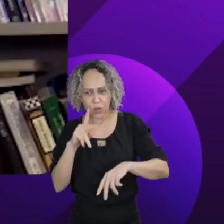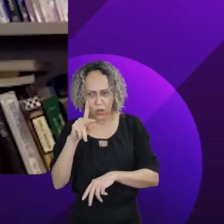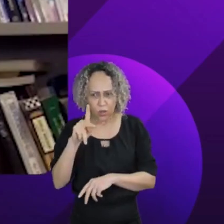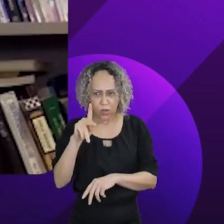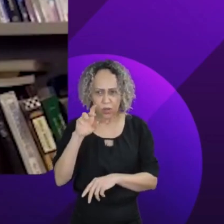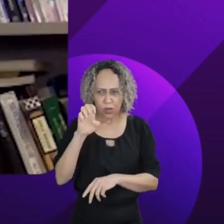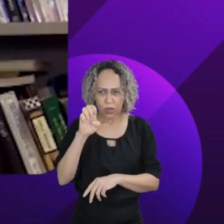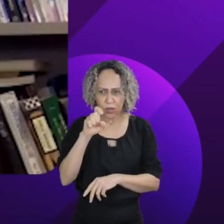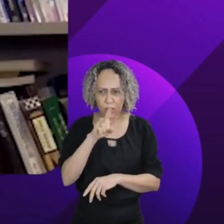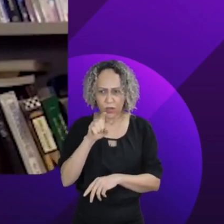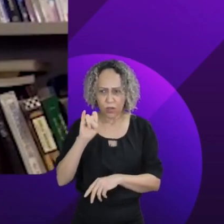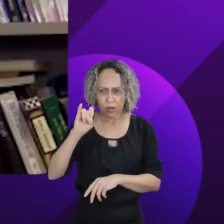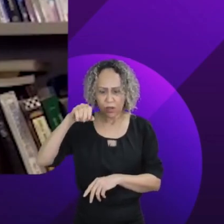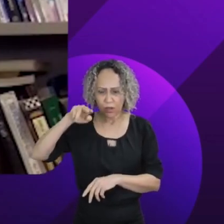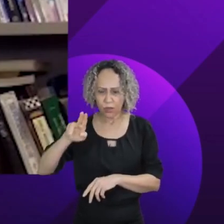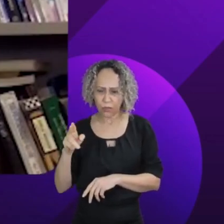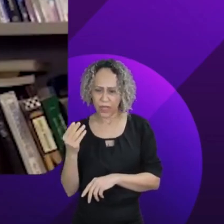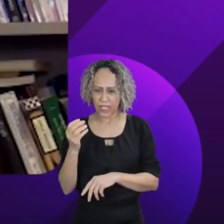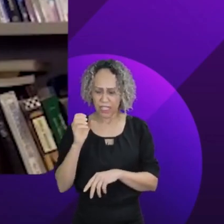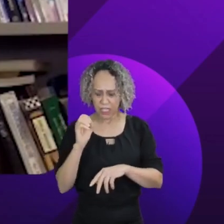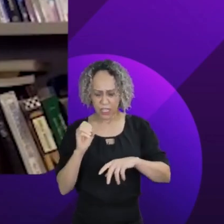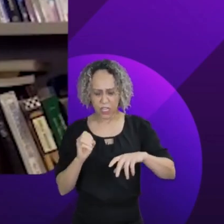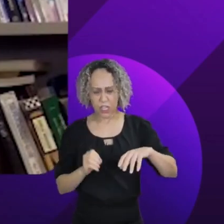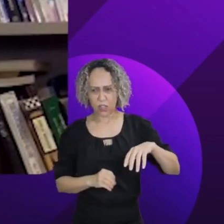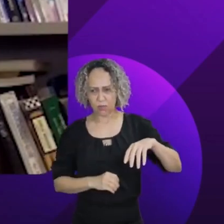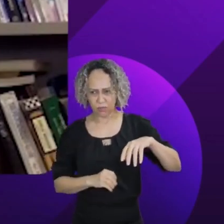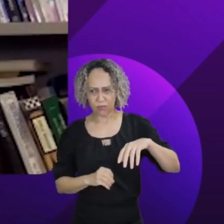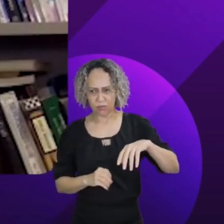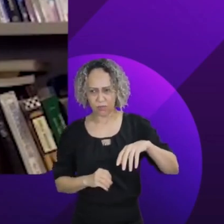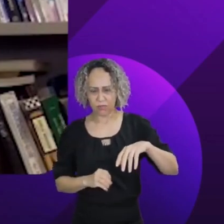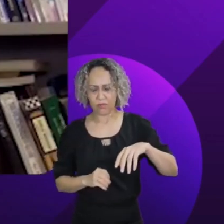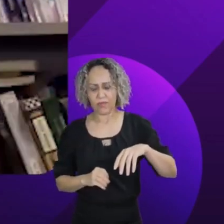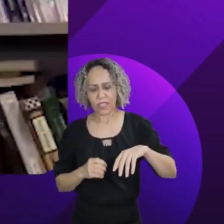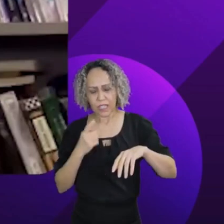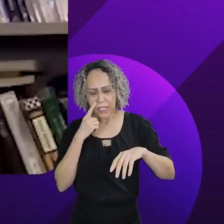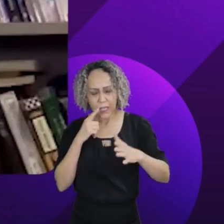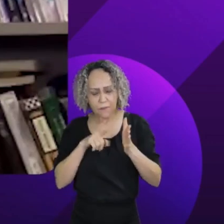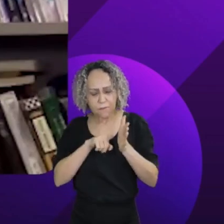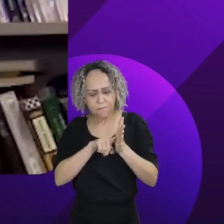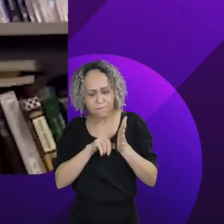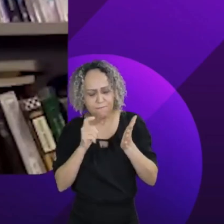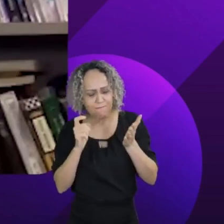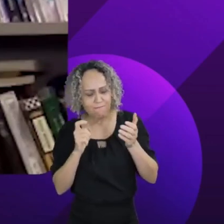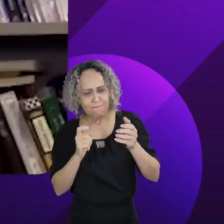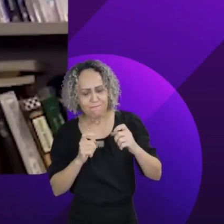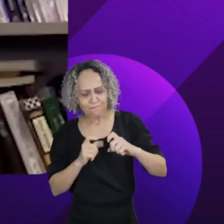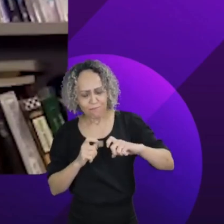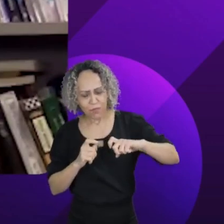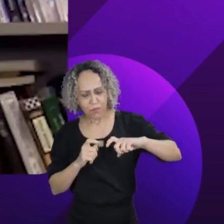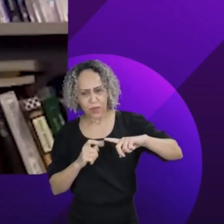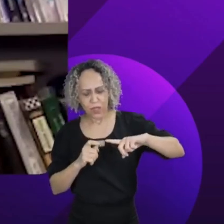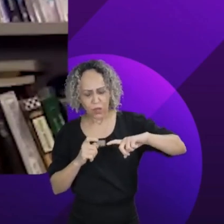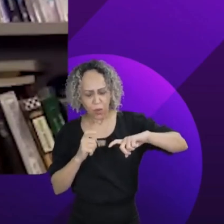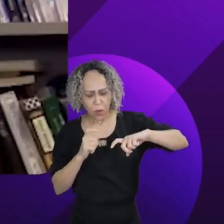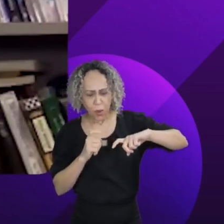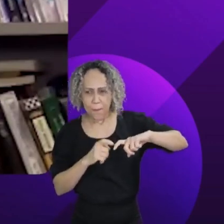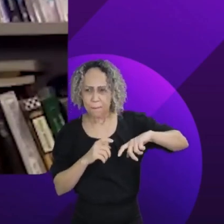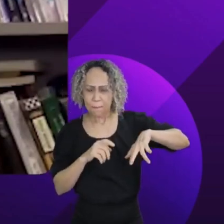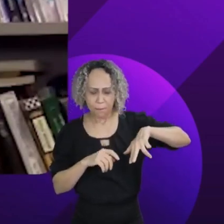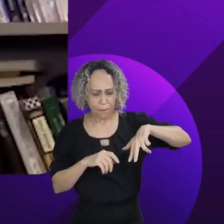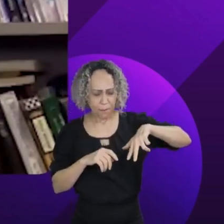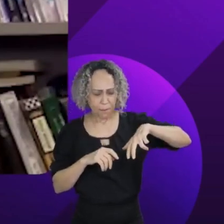anemia falciforme entre os recém-nascidos, para melhorar a qualidade de vida desses